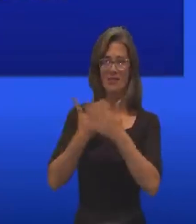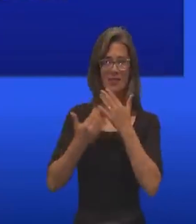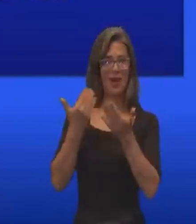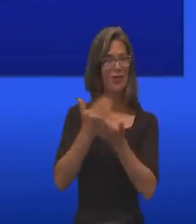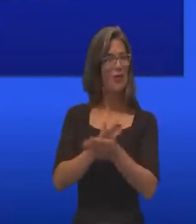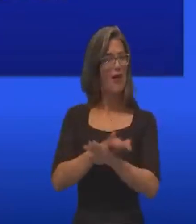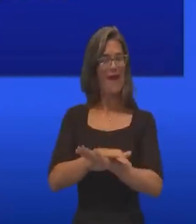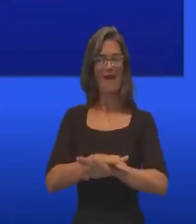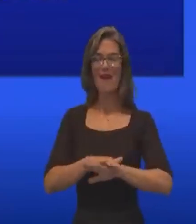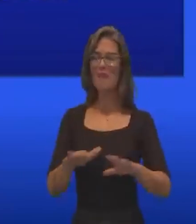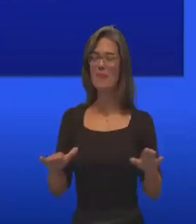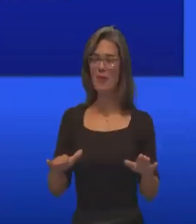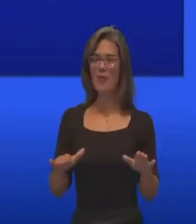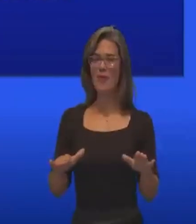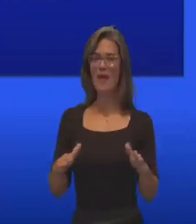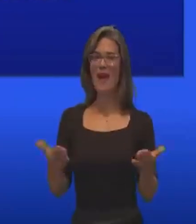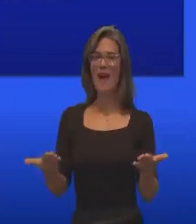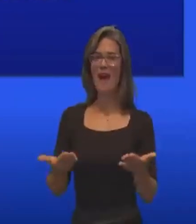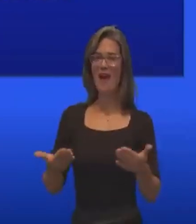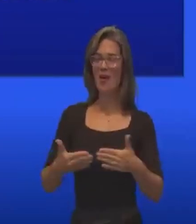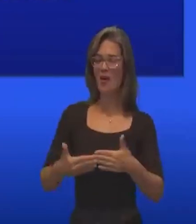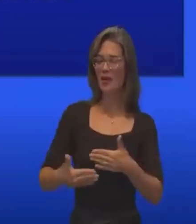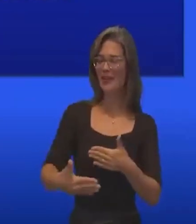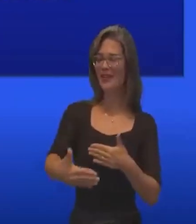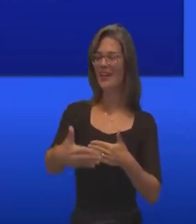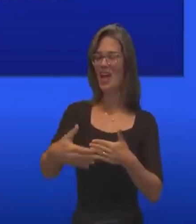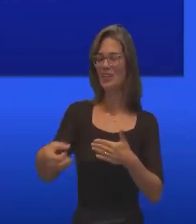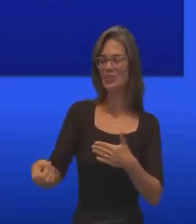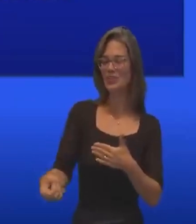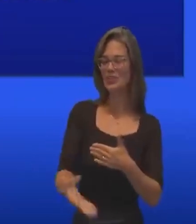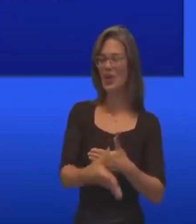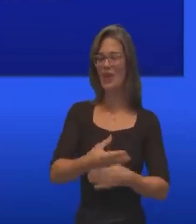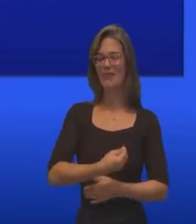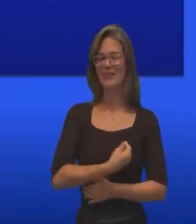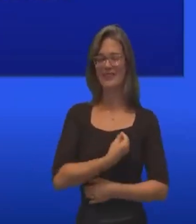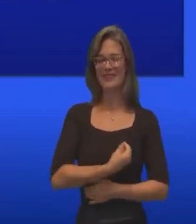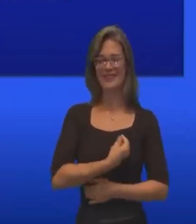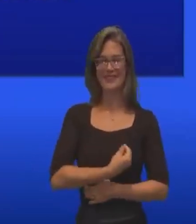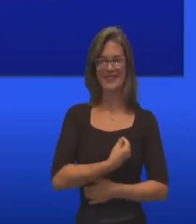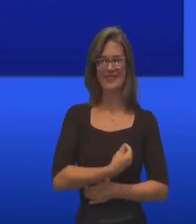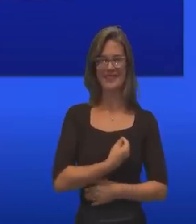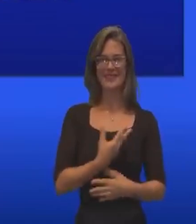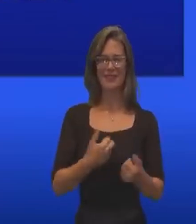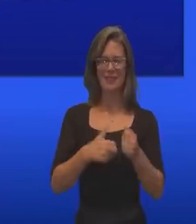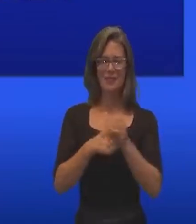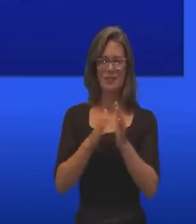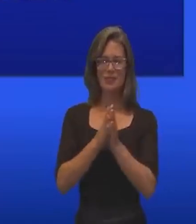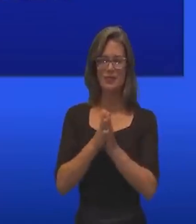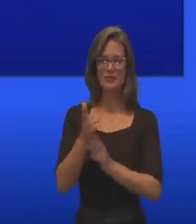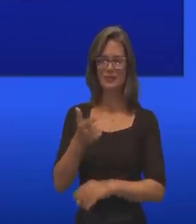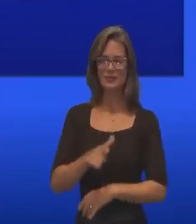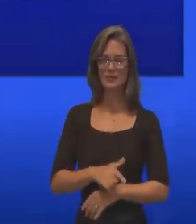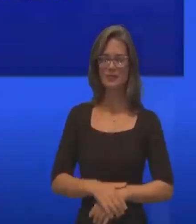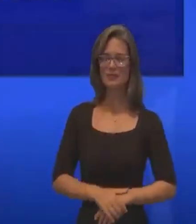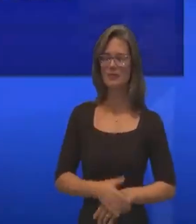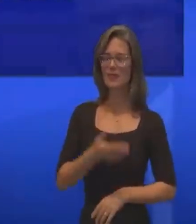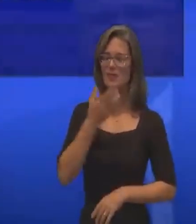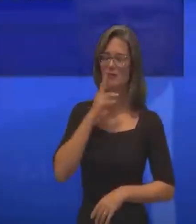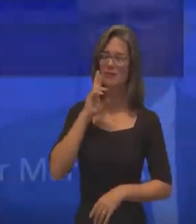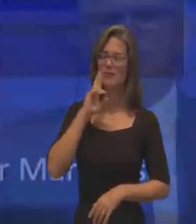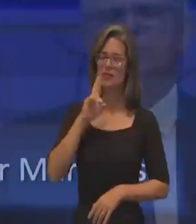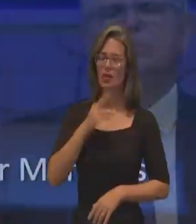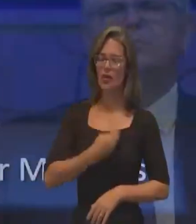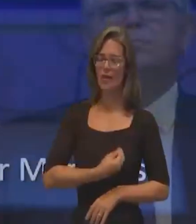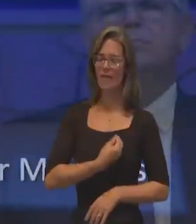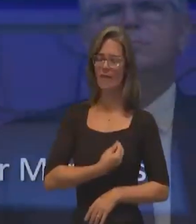já passaram, e eis que se fizeram novas. Vamos orar mais uma vez. Senhor,